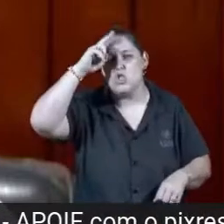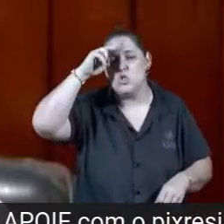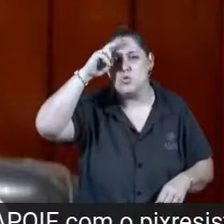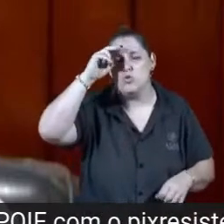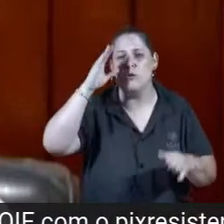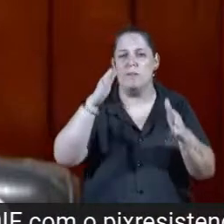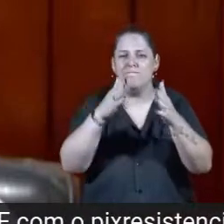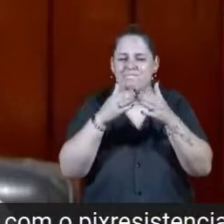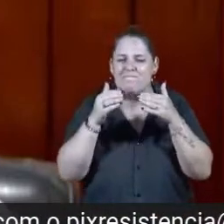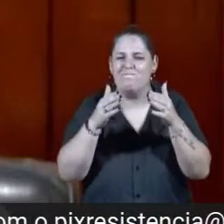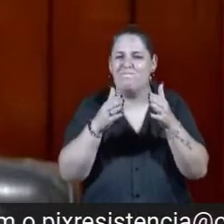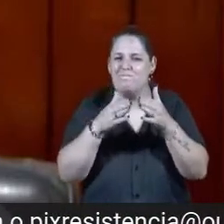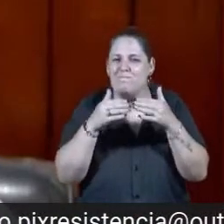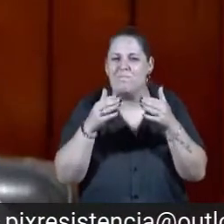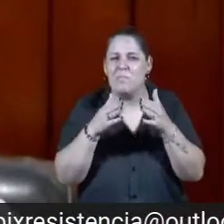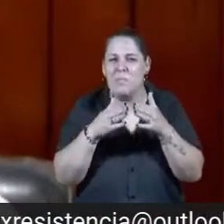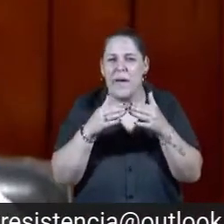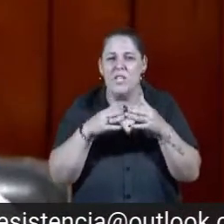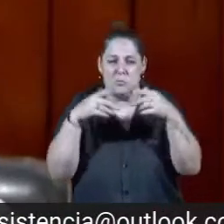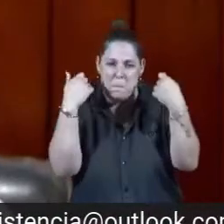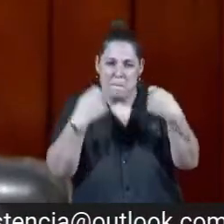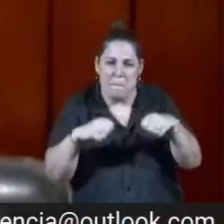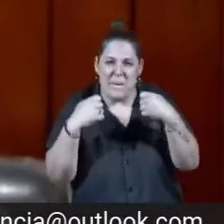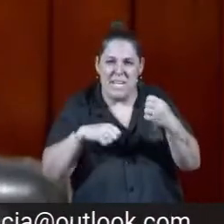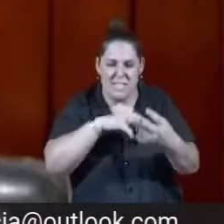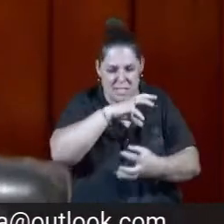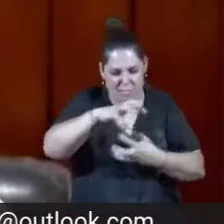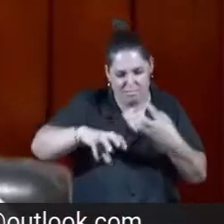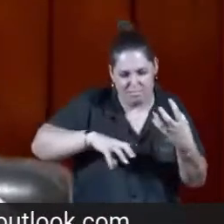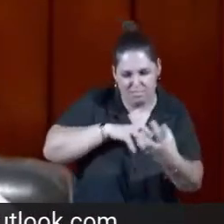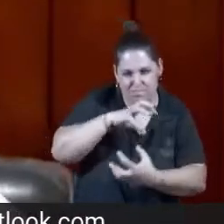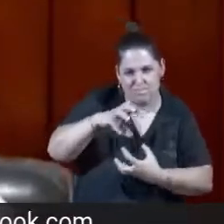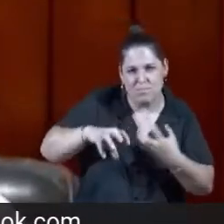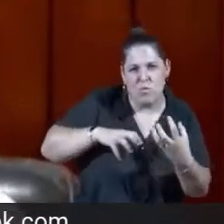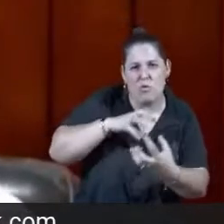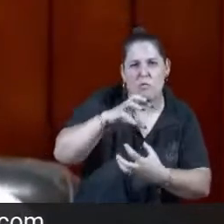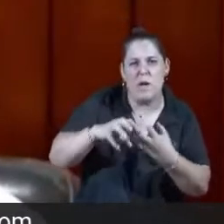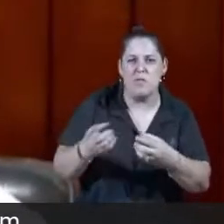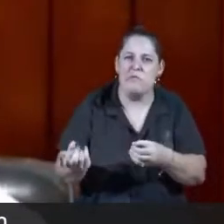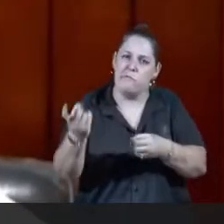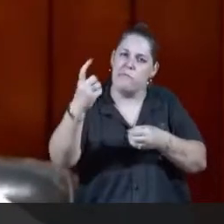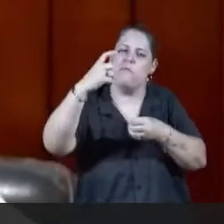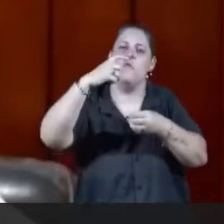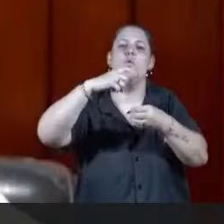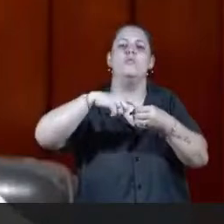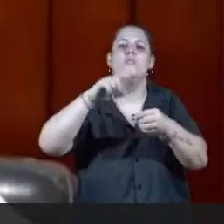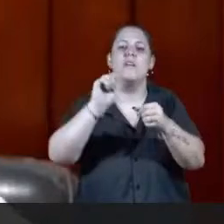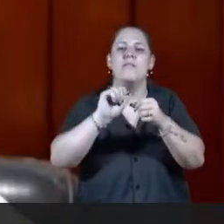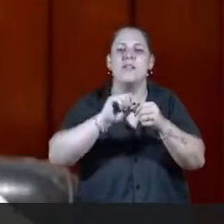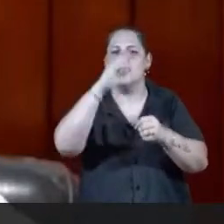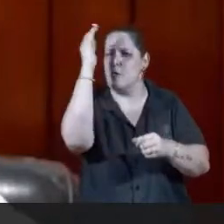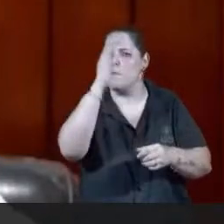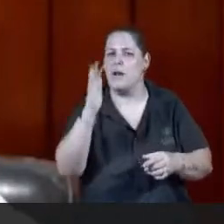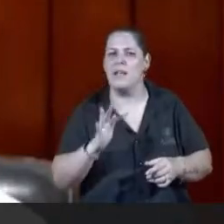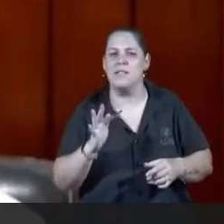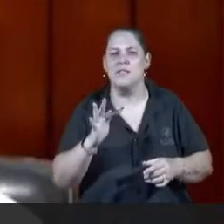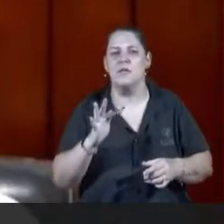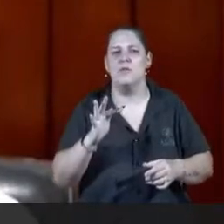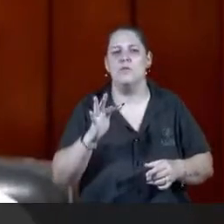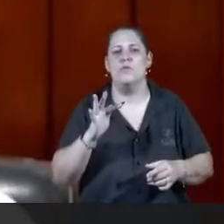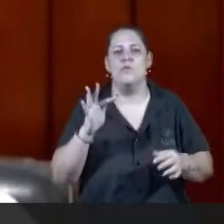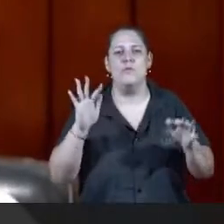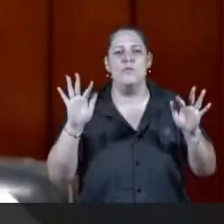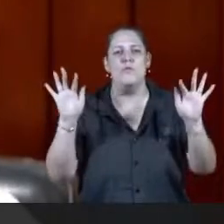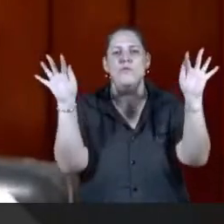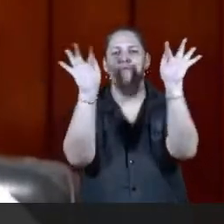exige um grande movimento para a gente voltar a fazer esse Brasil ser feliz